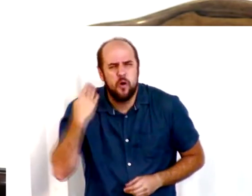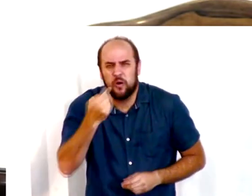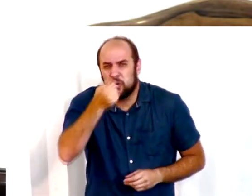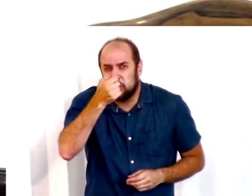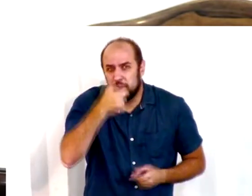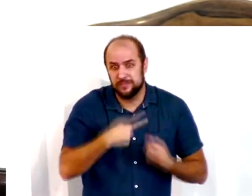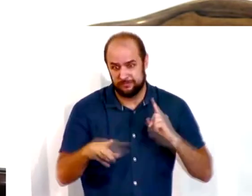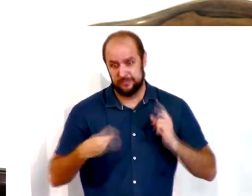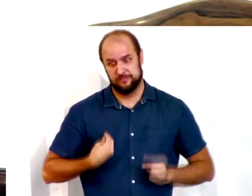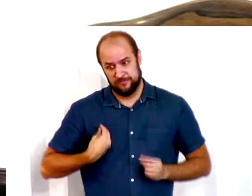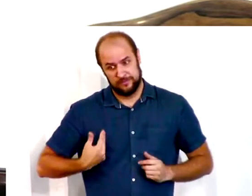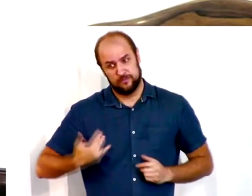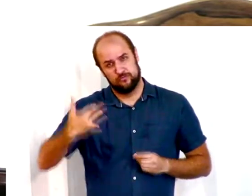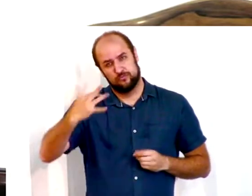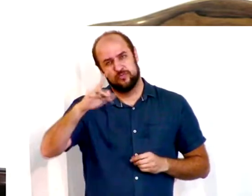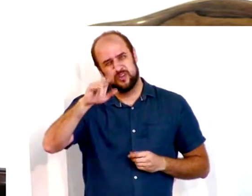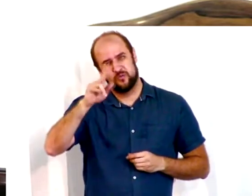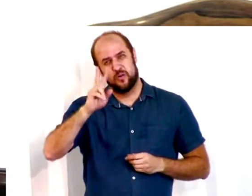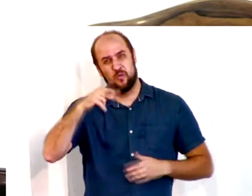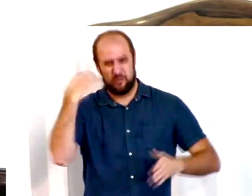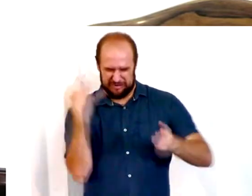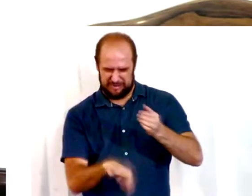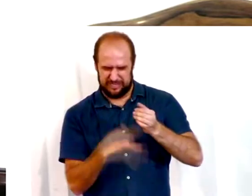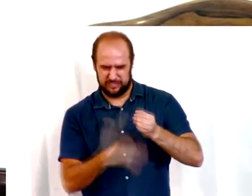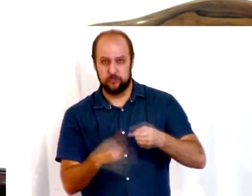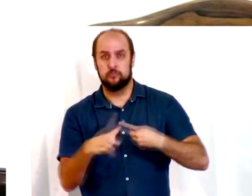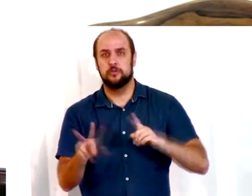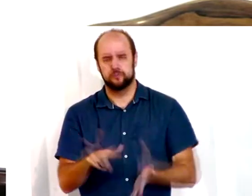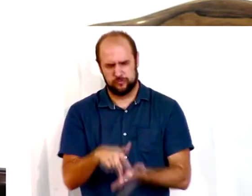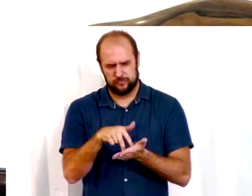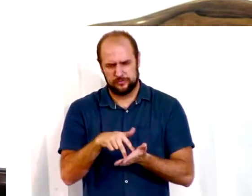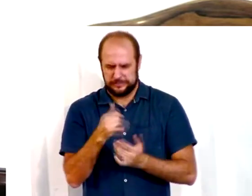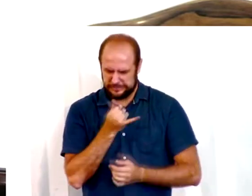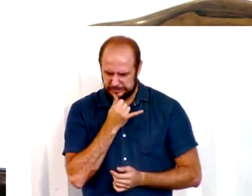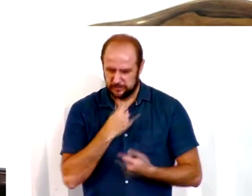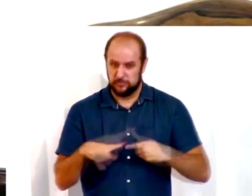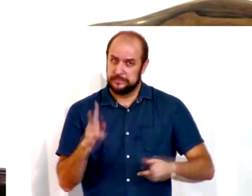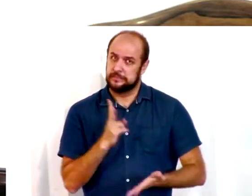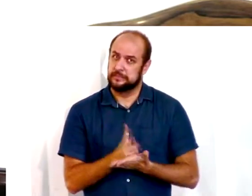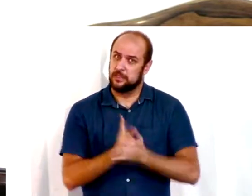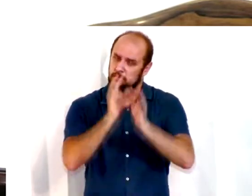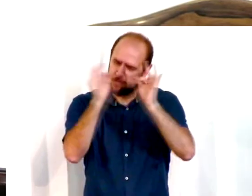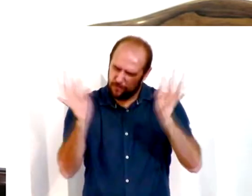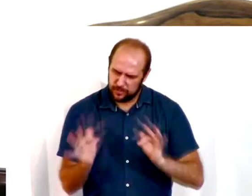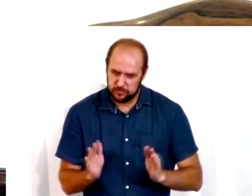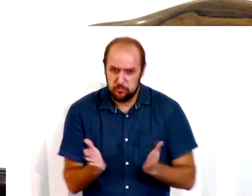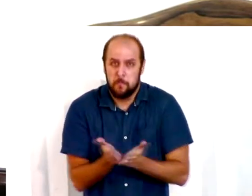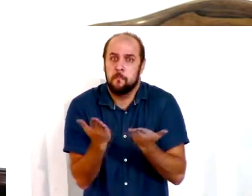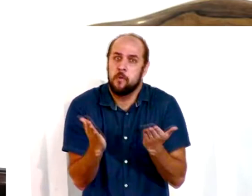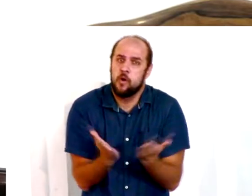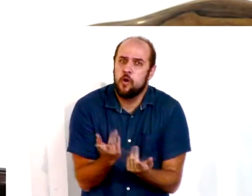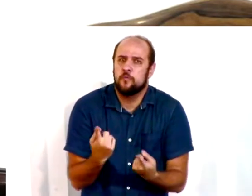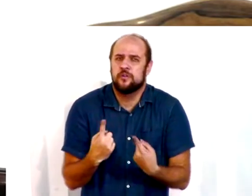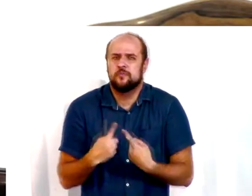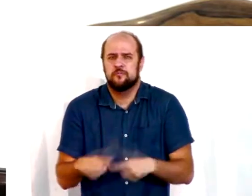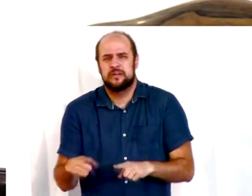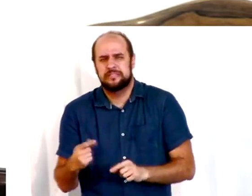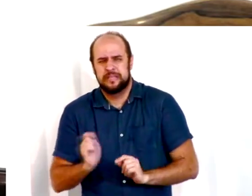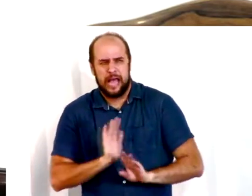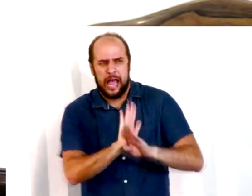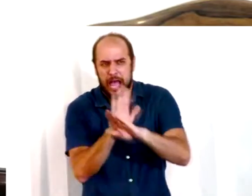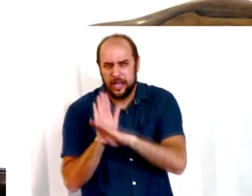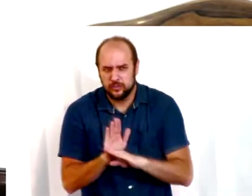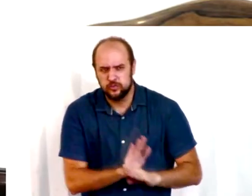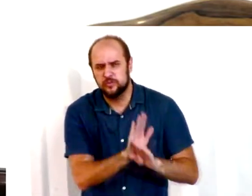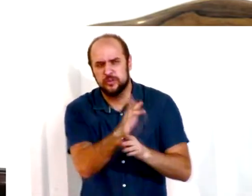que vivemos, como castigados, porém não mortos, entristecidos, mas sempre alegres, pobres, mas enriquecendo a muitos,